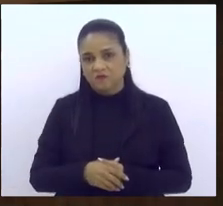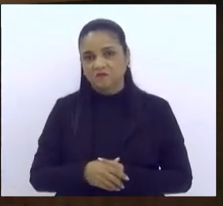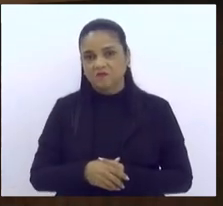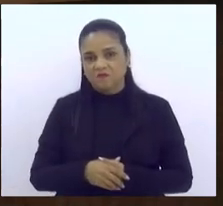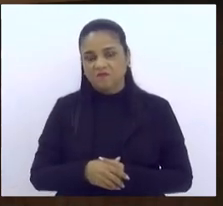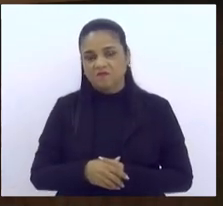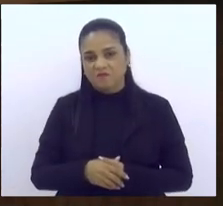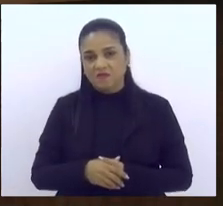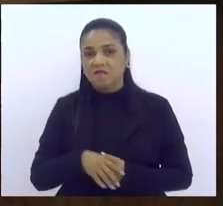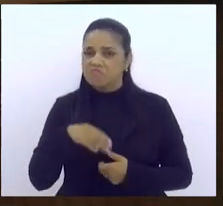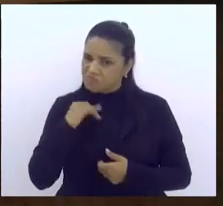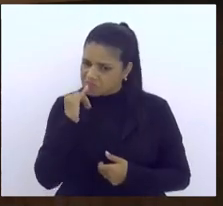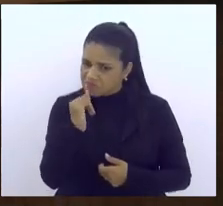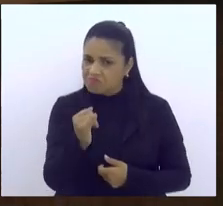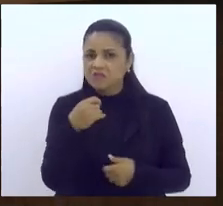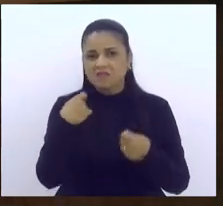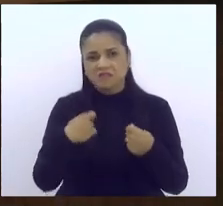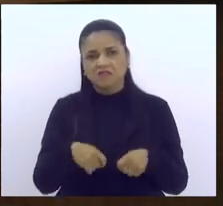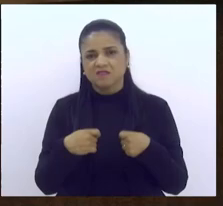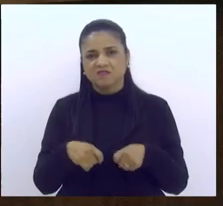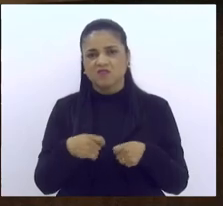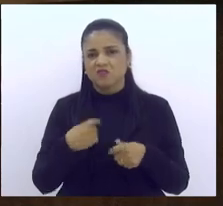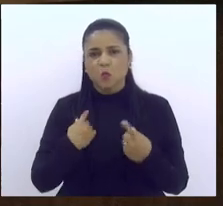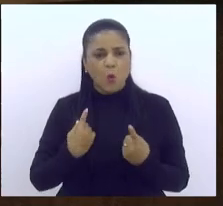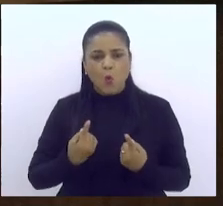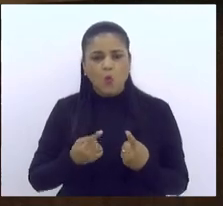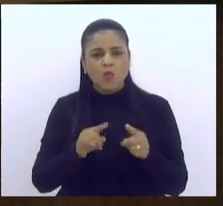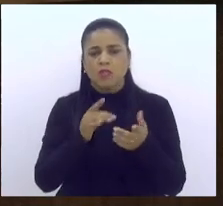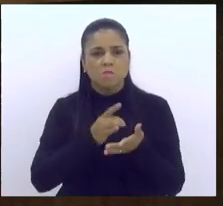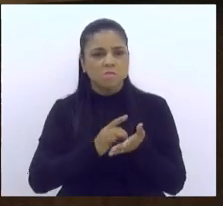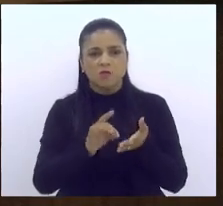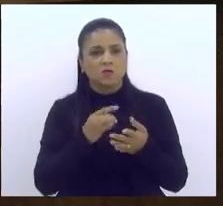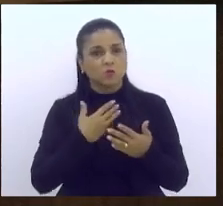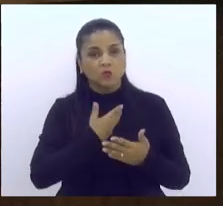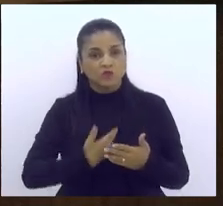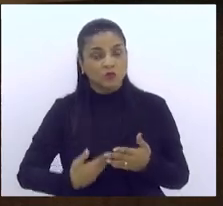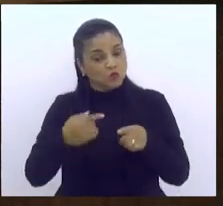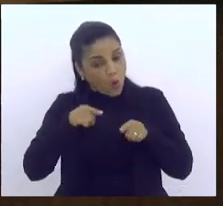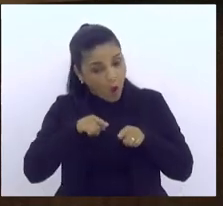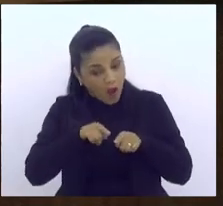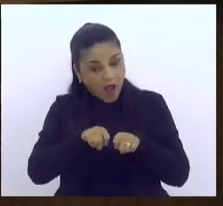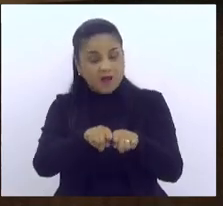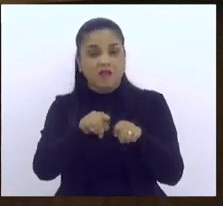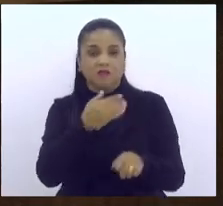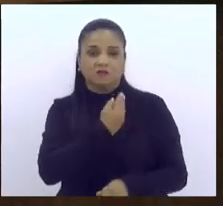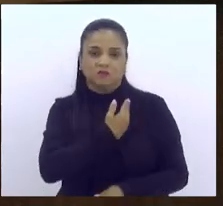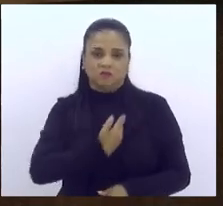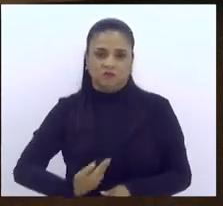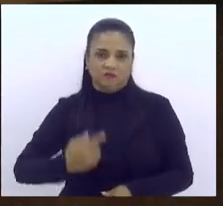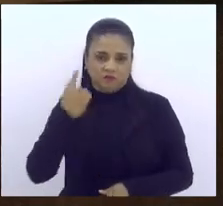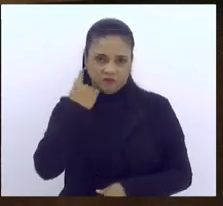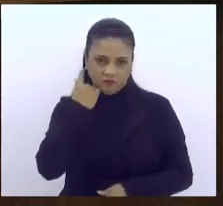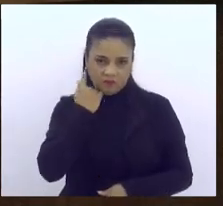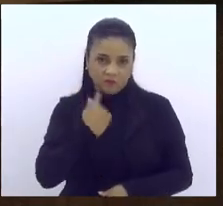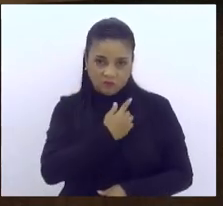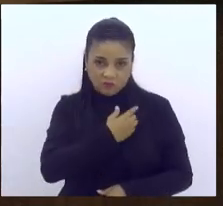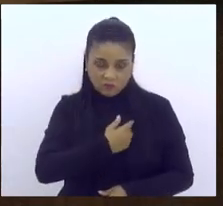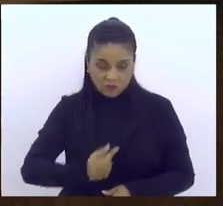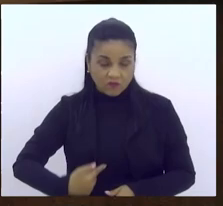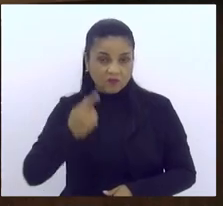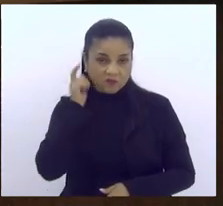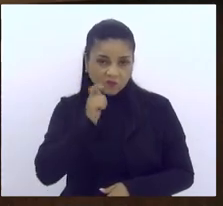dedo da ferida. Eu não sou inimigo do governo, de maneira nenhuma, sou aliado do governador. Embora não tenha